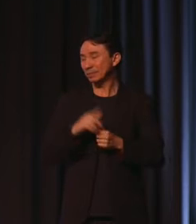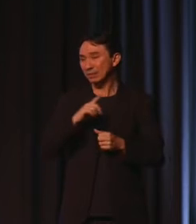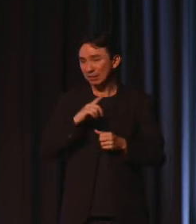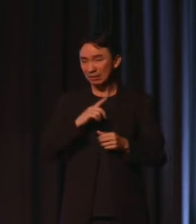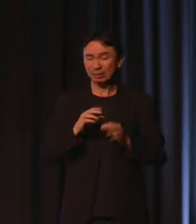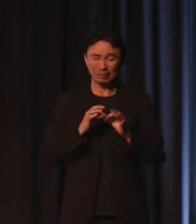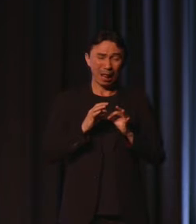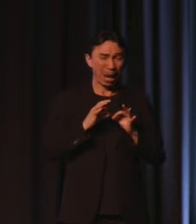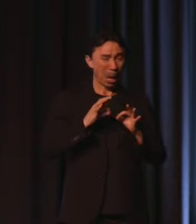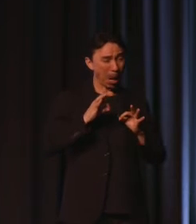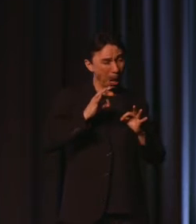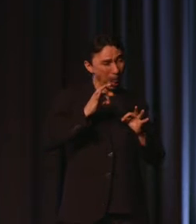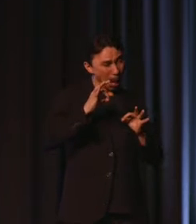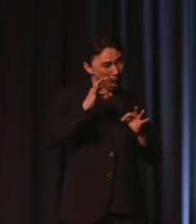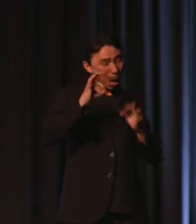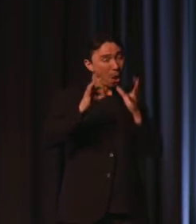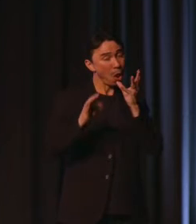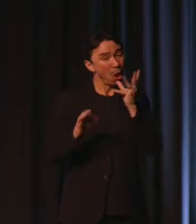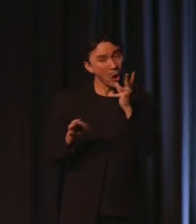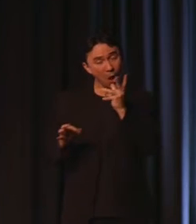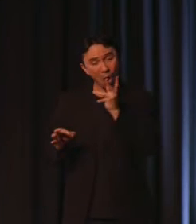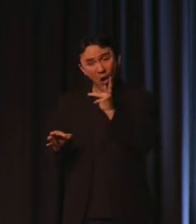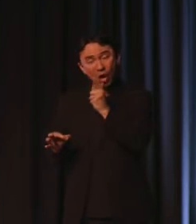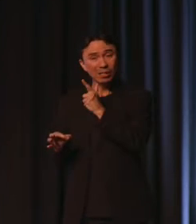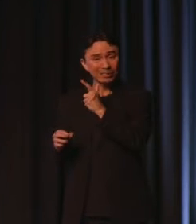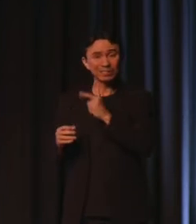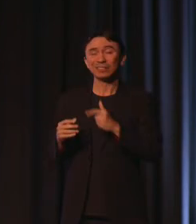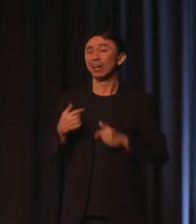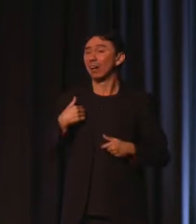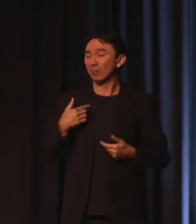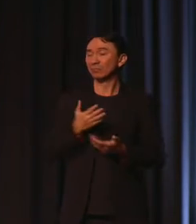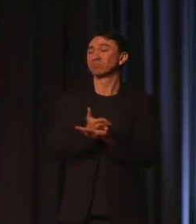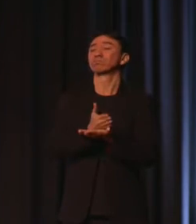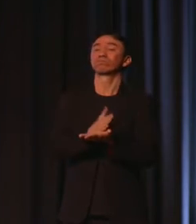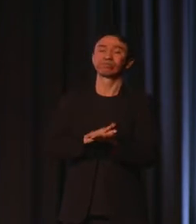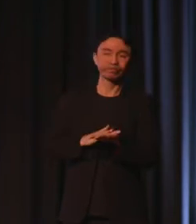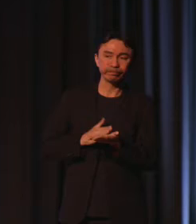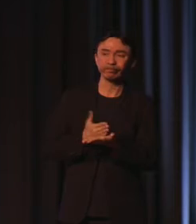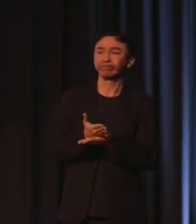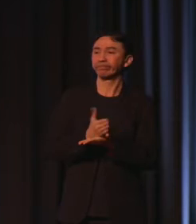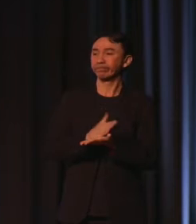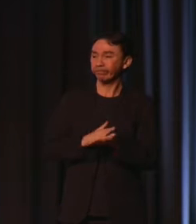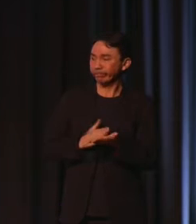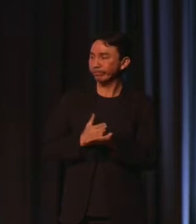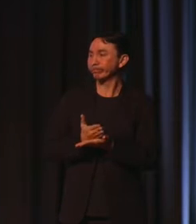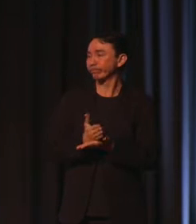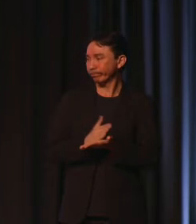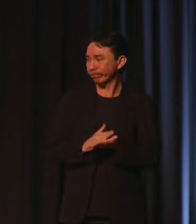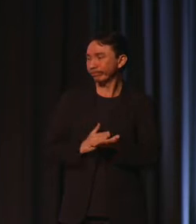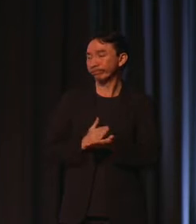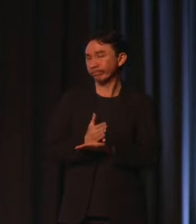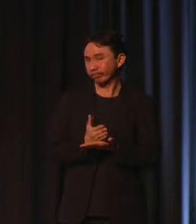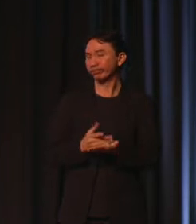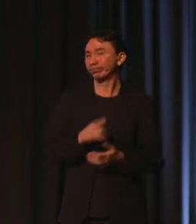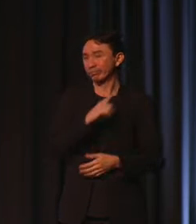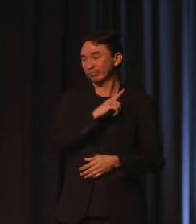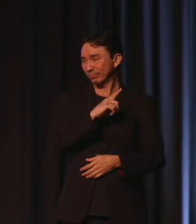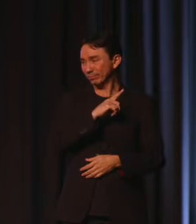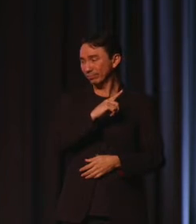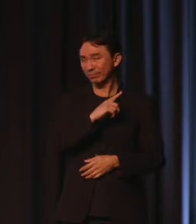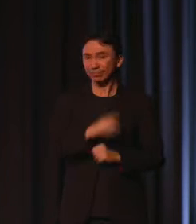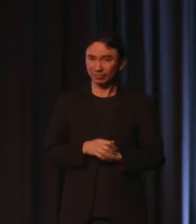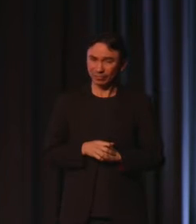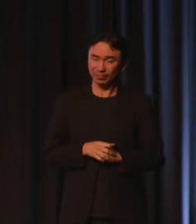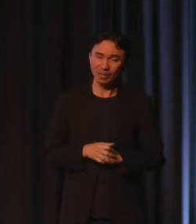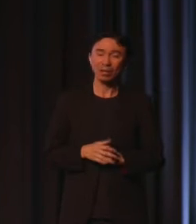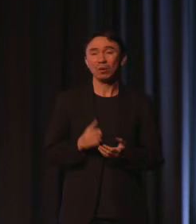e armazenar fora de casa, daí sim a insatisfação aparece, e aparece um pouco dessa dificuldade, né? Então a gente vê aí de quem